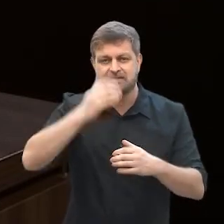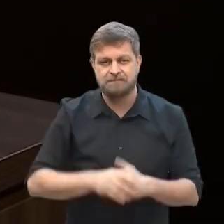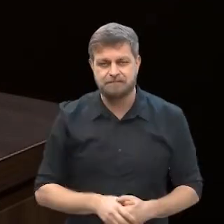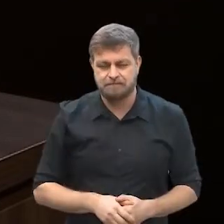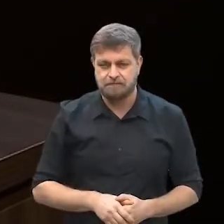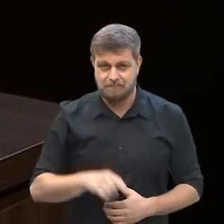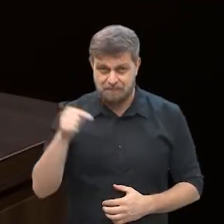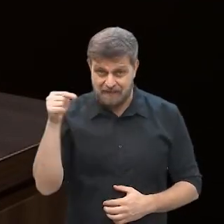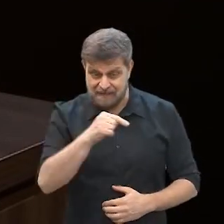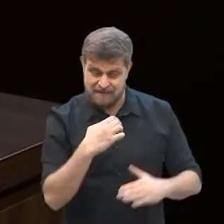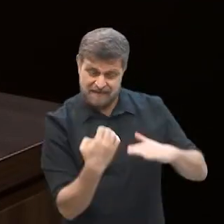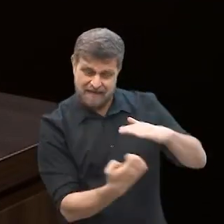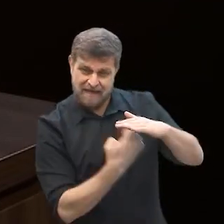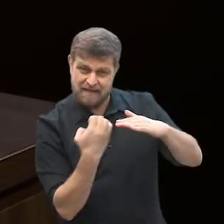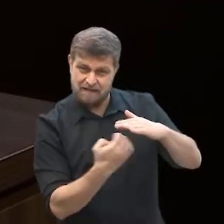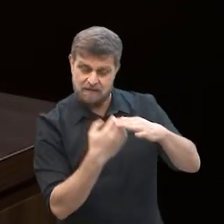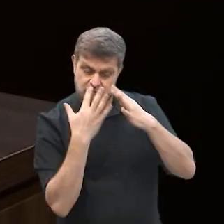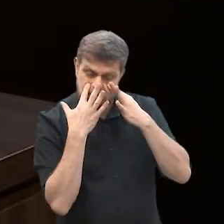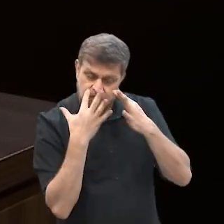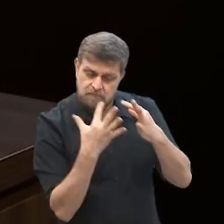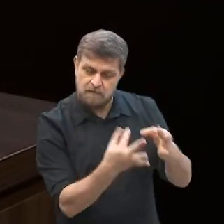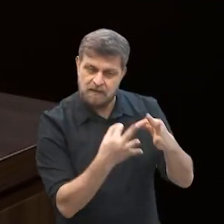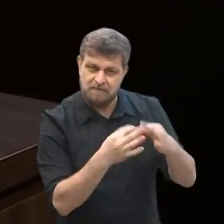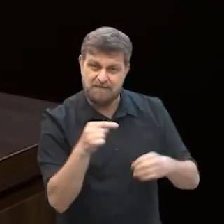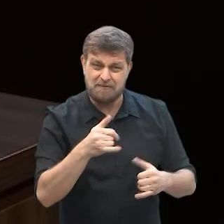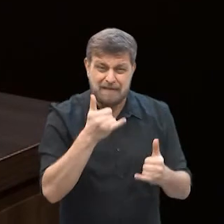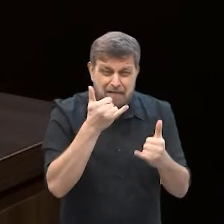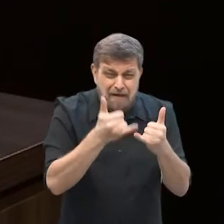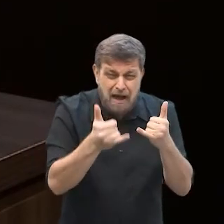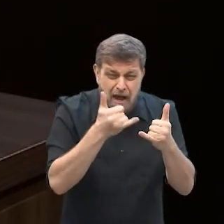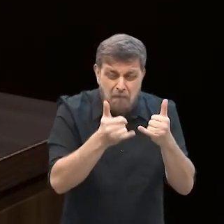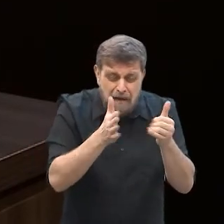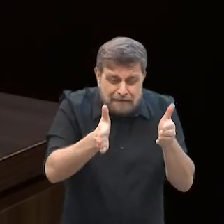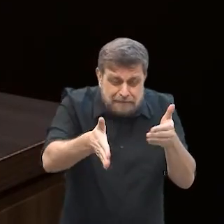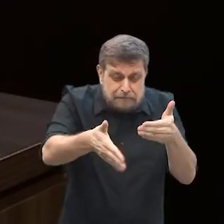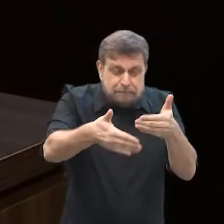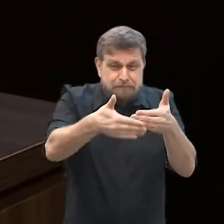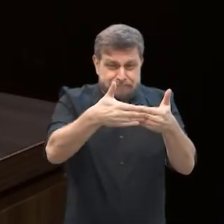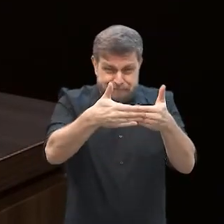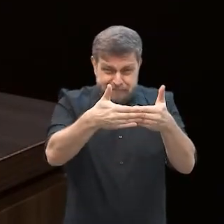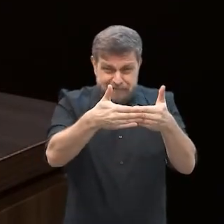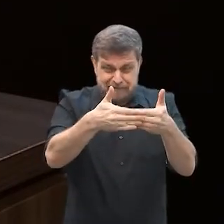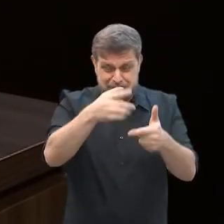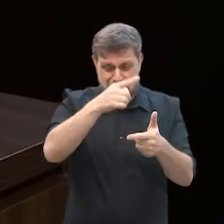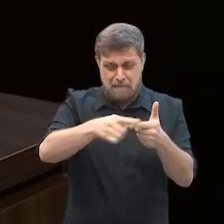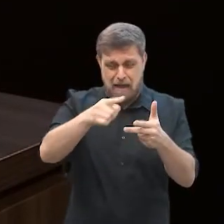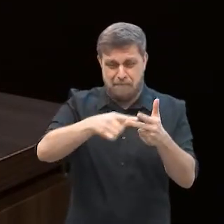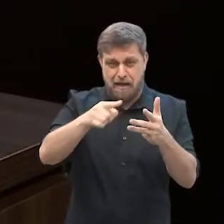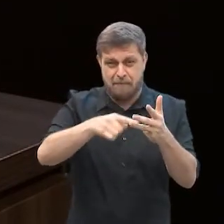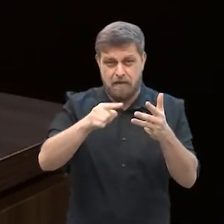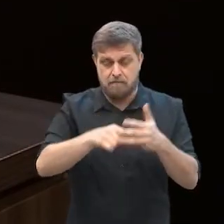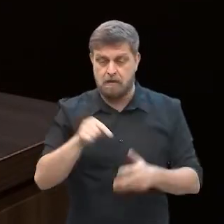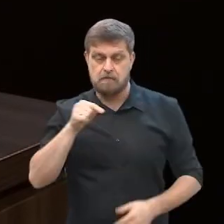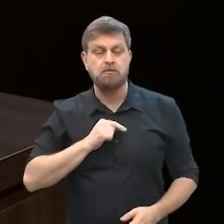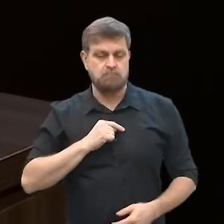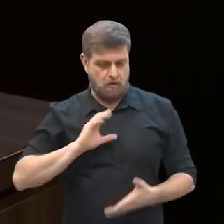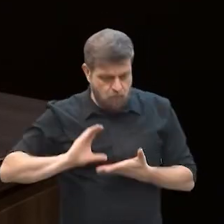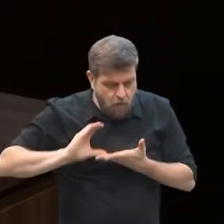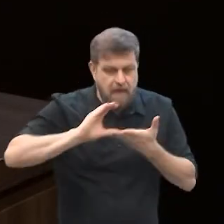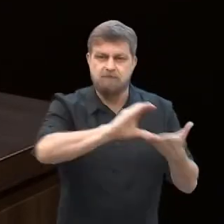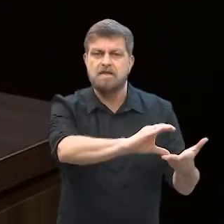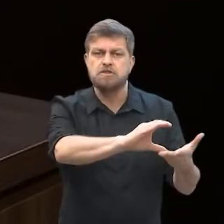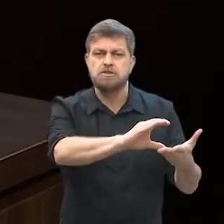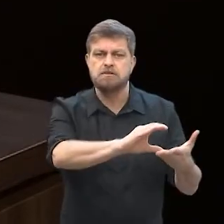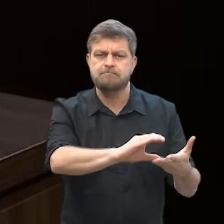também viu naquela empresa que naquele momento estava quase fechando uma série de coisas, não, vou investir